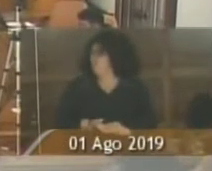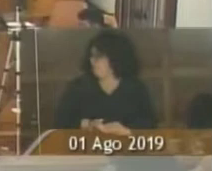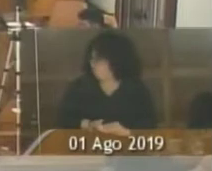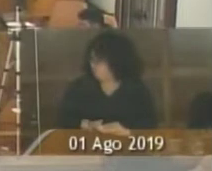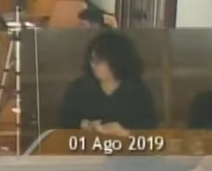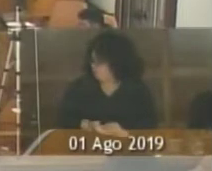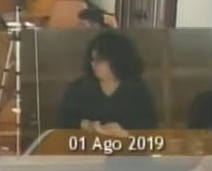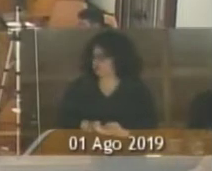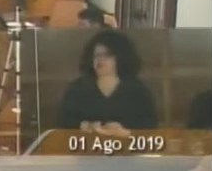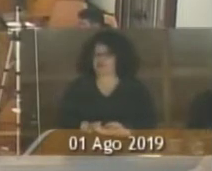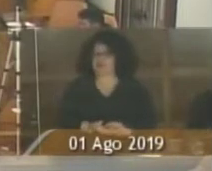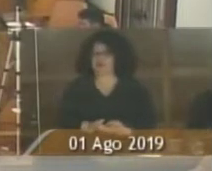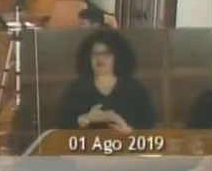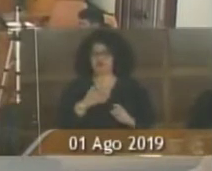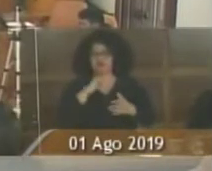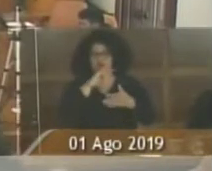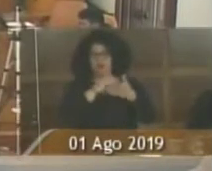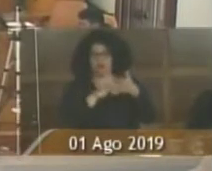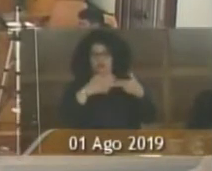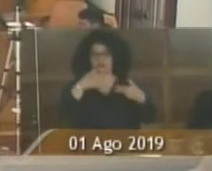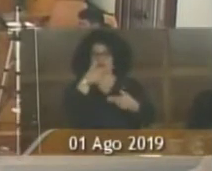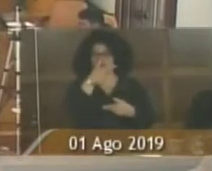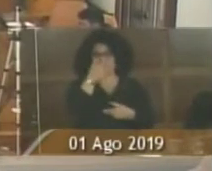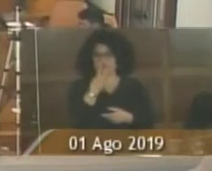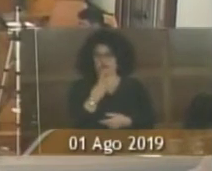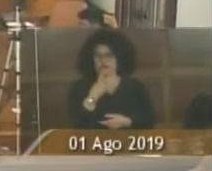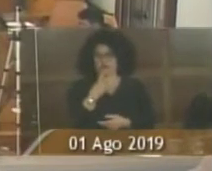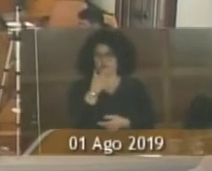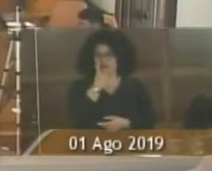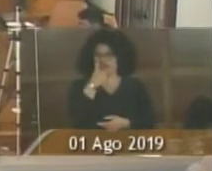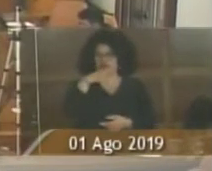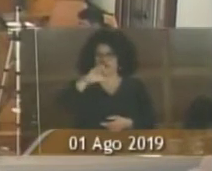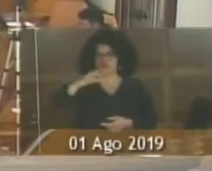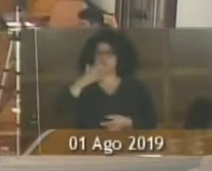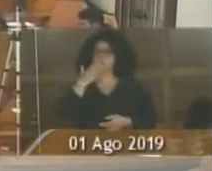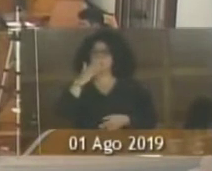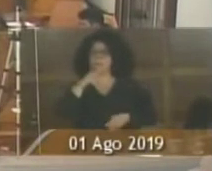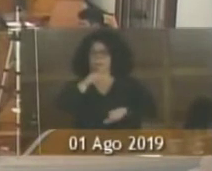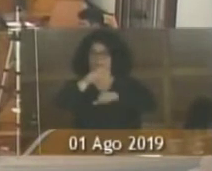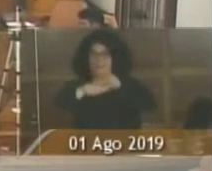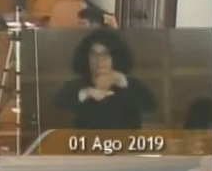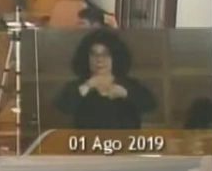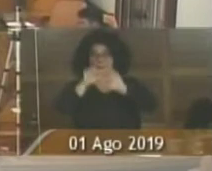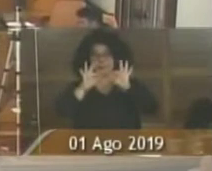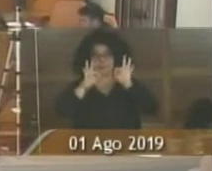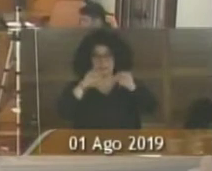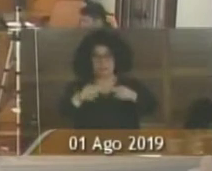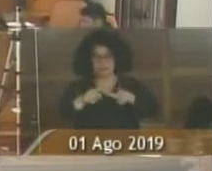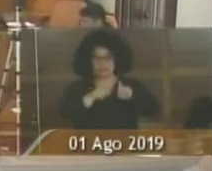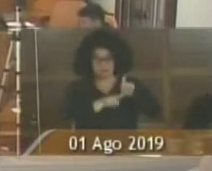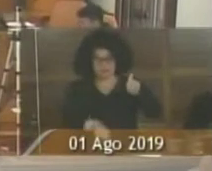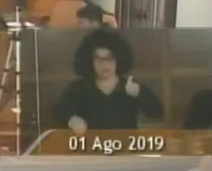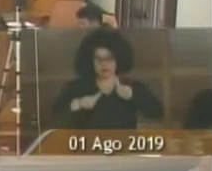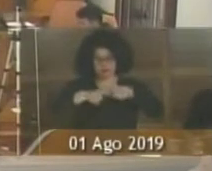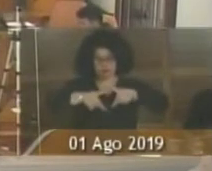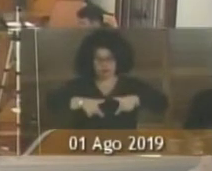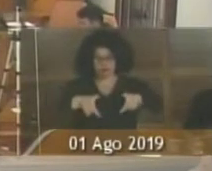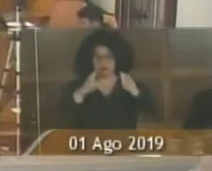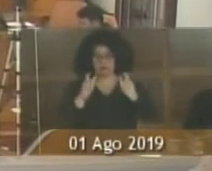Serra d'Água. Indicação 2329, indicando ao prefeito municipal a troca em todo o sistema de manilhamento da rua Itaperuna, bairro